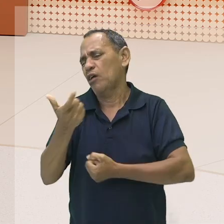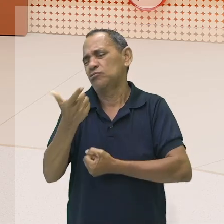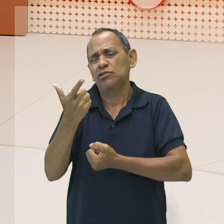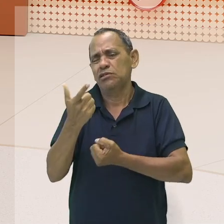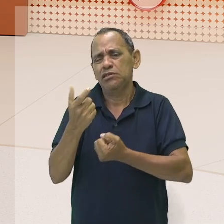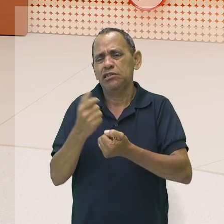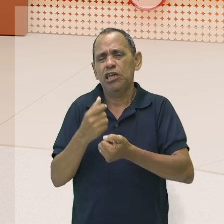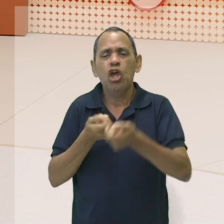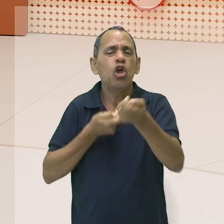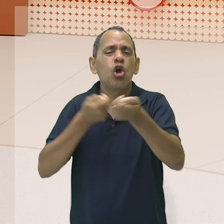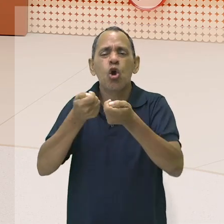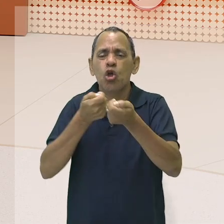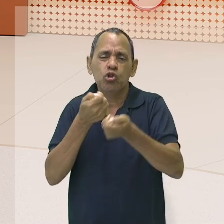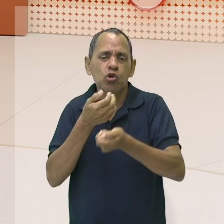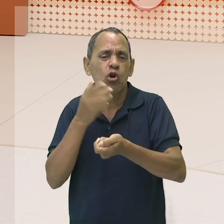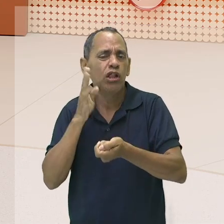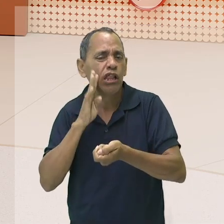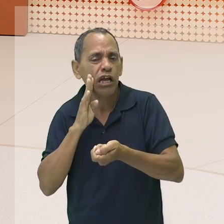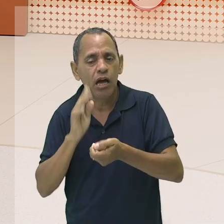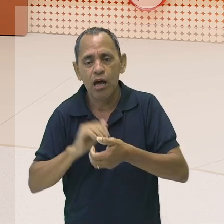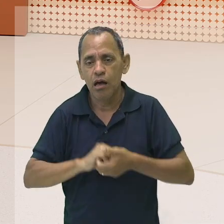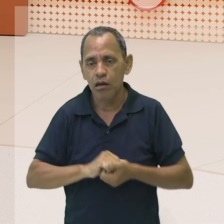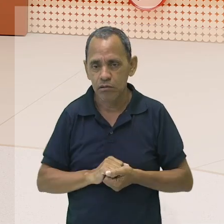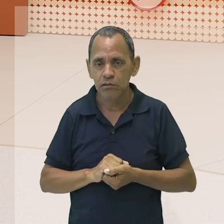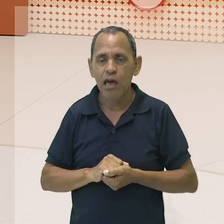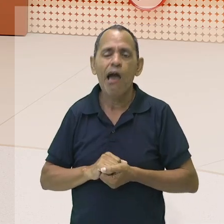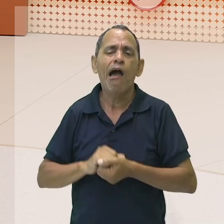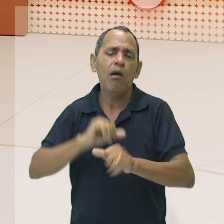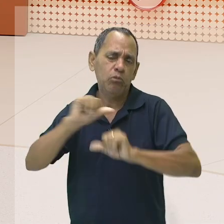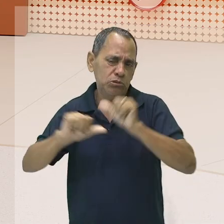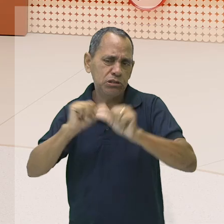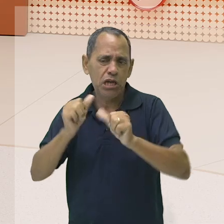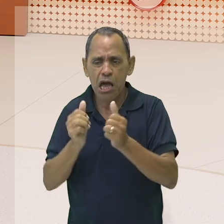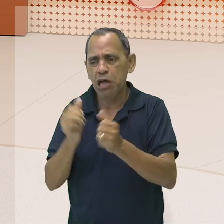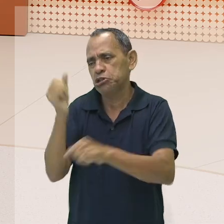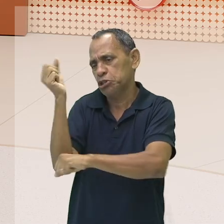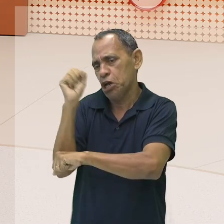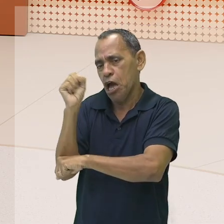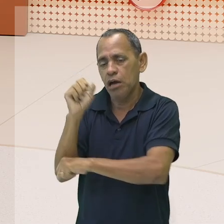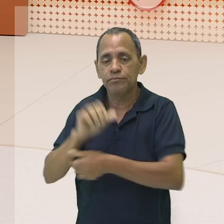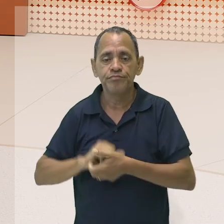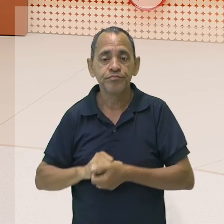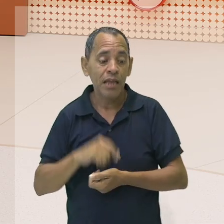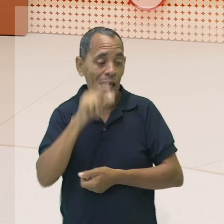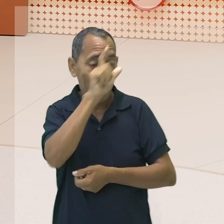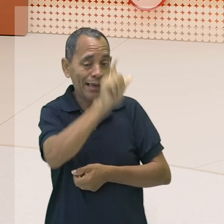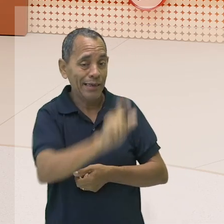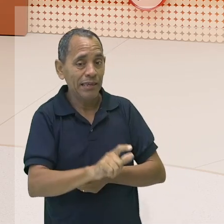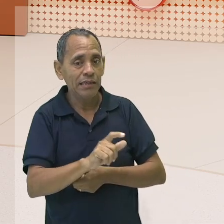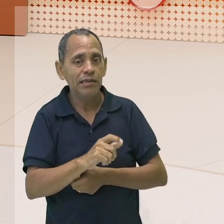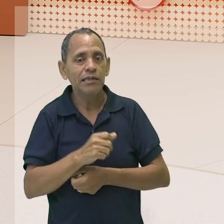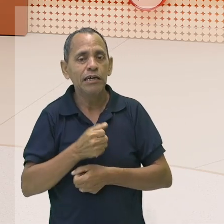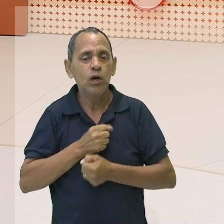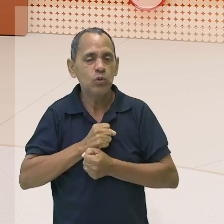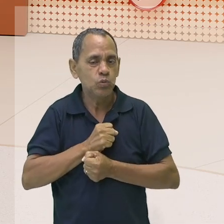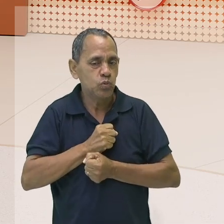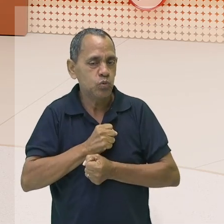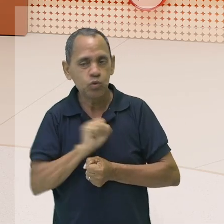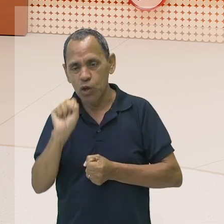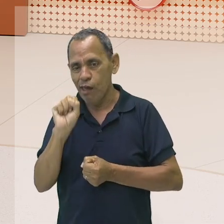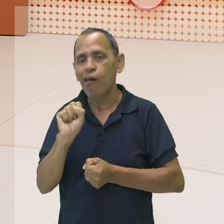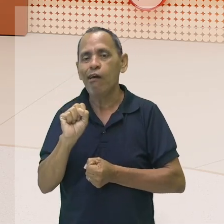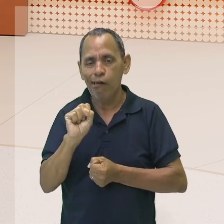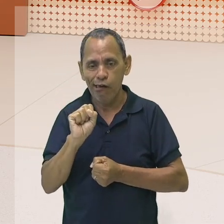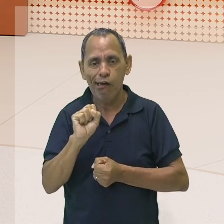legal, sabia? Acho que eu vou trocar de carro, né? Enquanto a galera de lá está pensando que, pô, odeio esse emprego, mas eu preciso